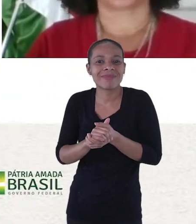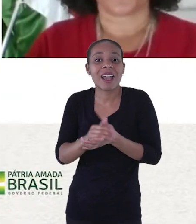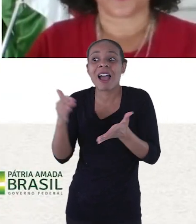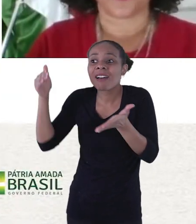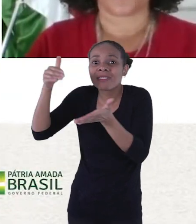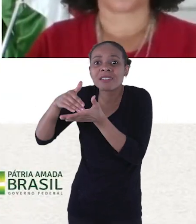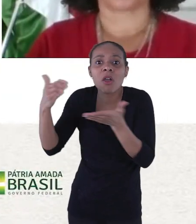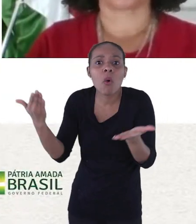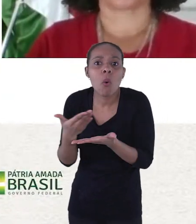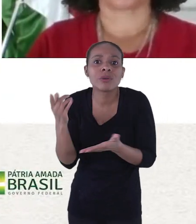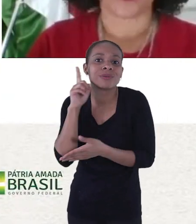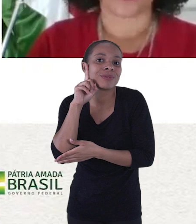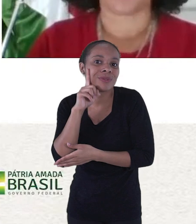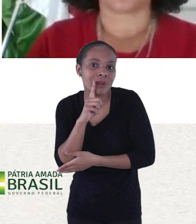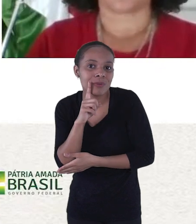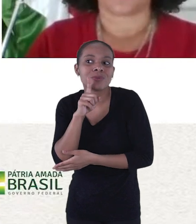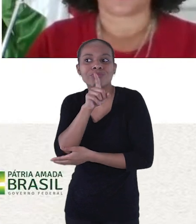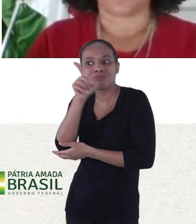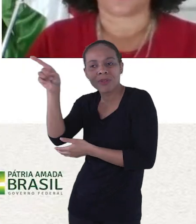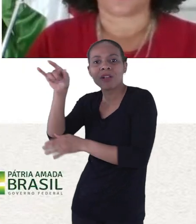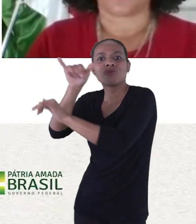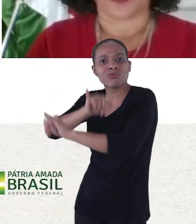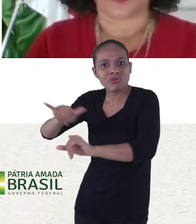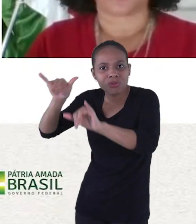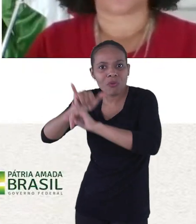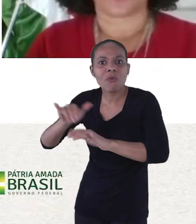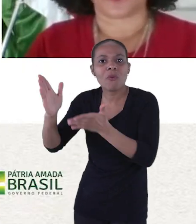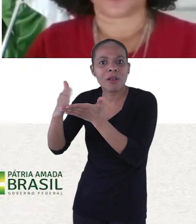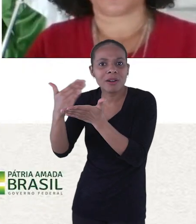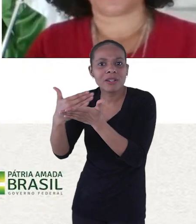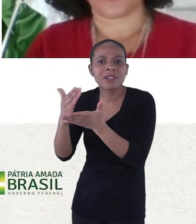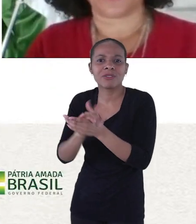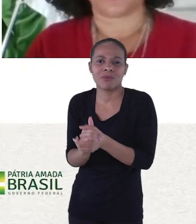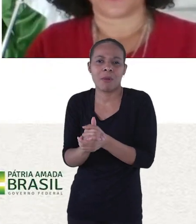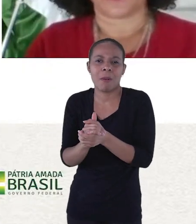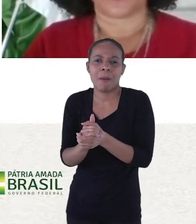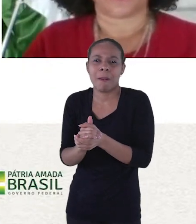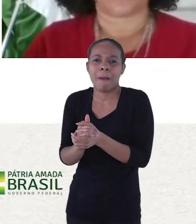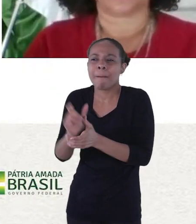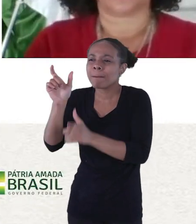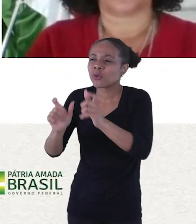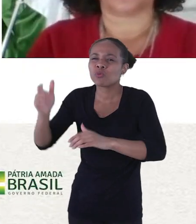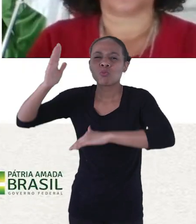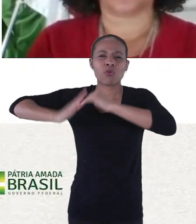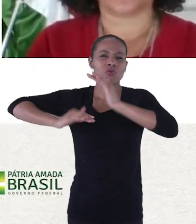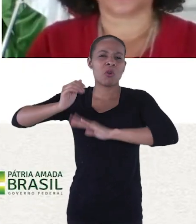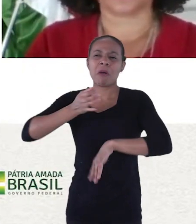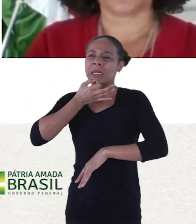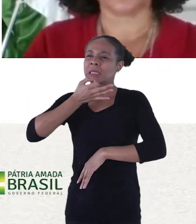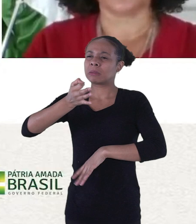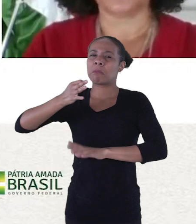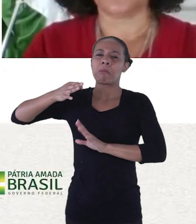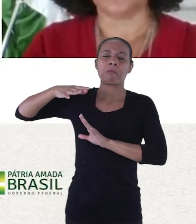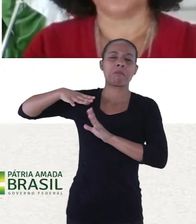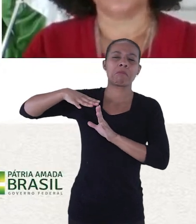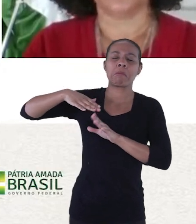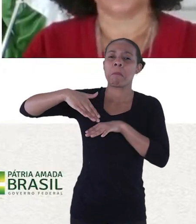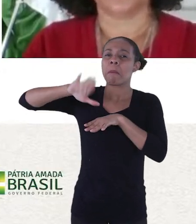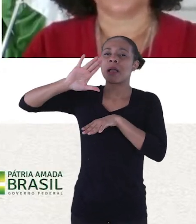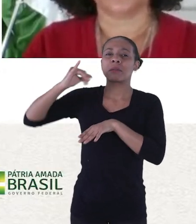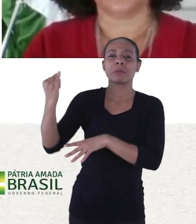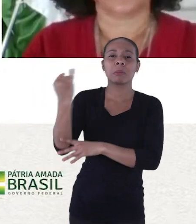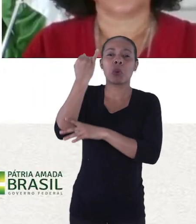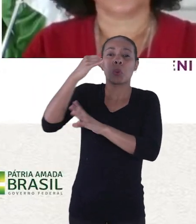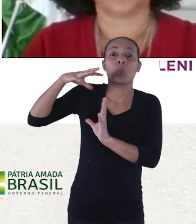publicada nos Estados Unidos. Né? Os maiores críticos do mundo falaram sobre a Carolina, por exemplo.